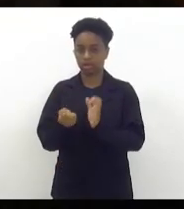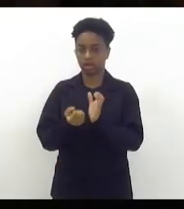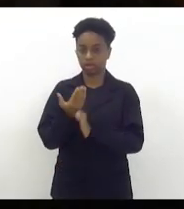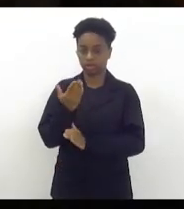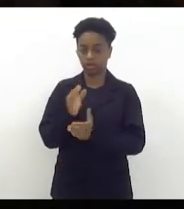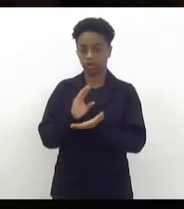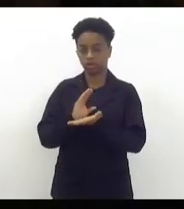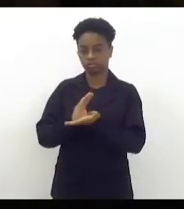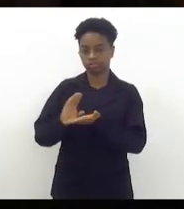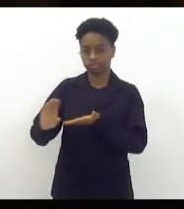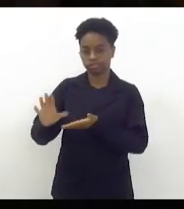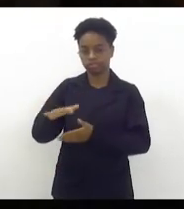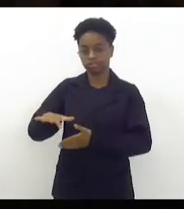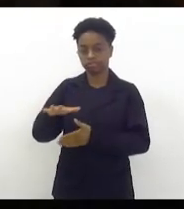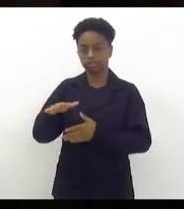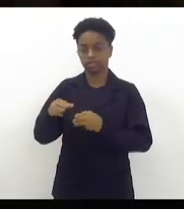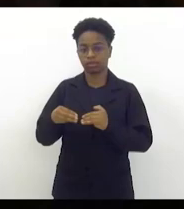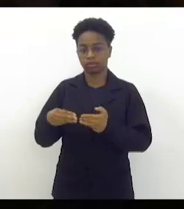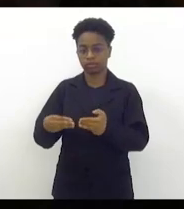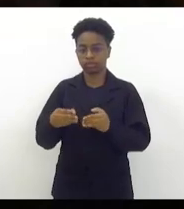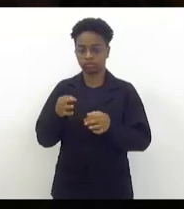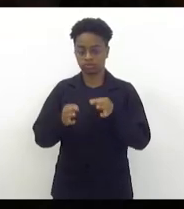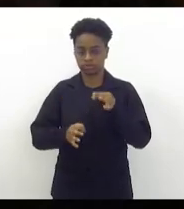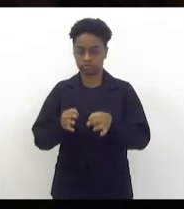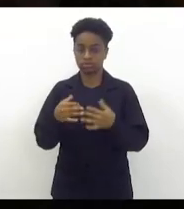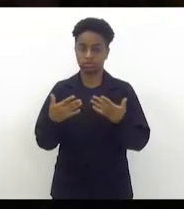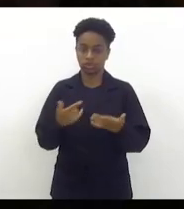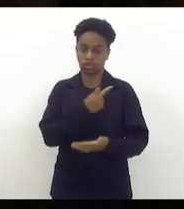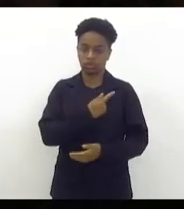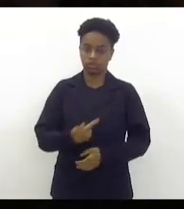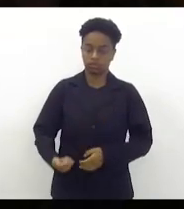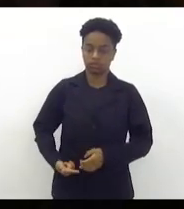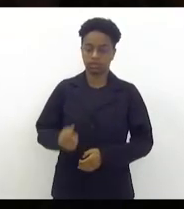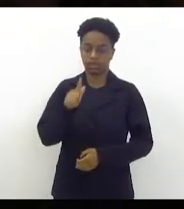E o governador Garotinho o regulamentou,